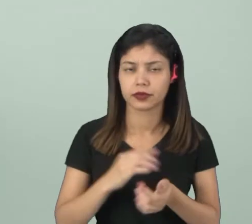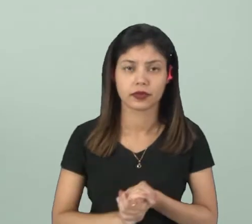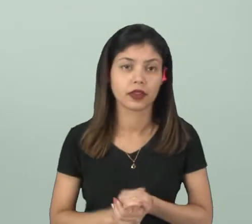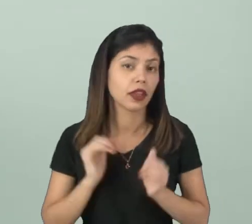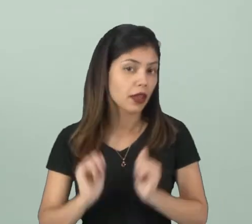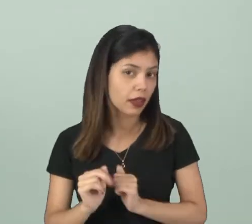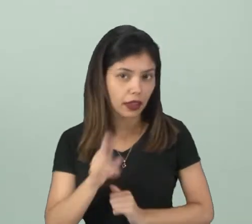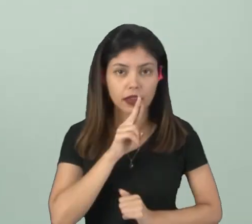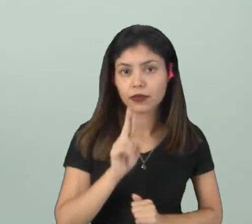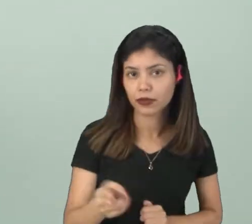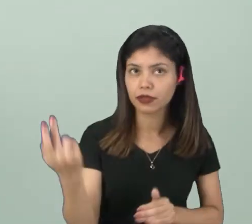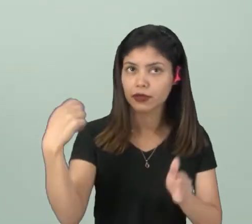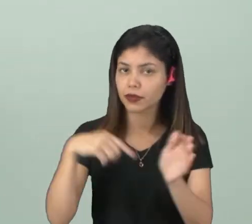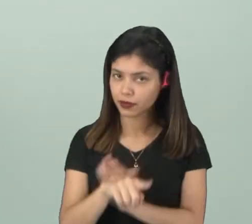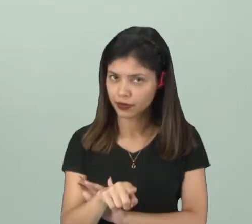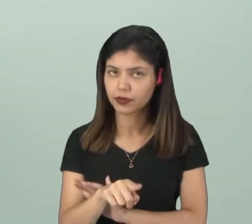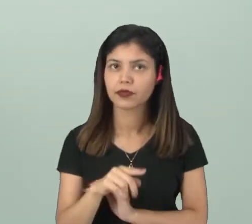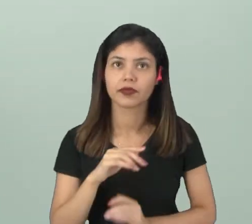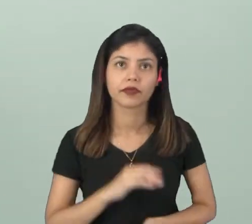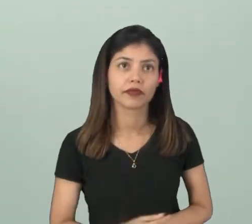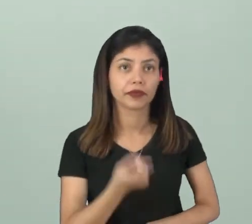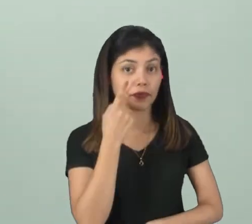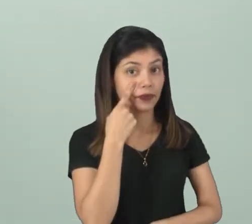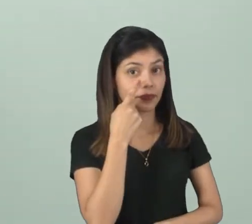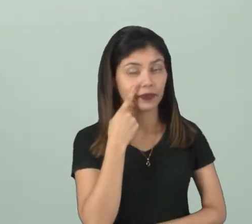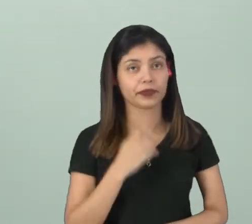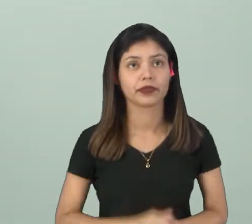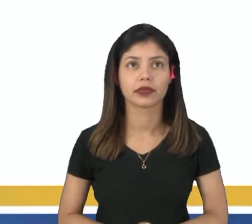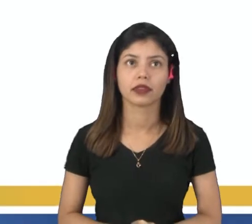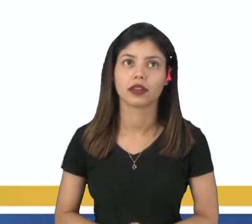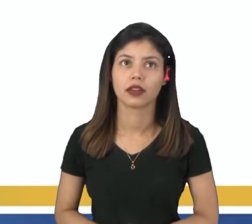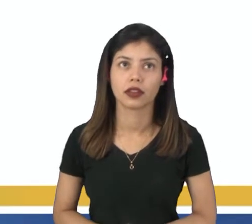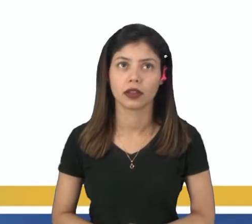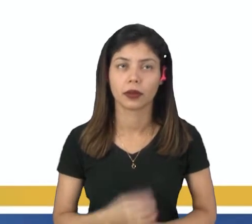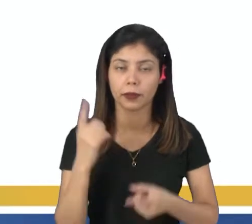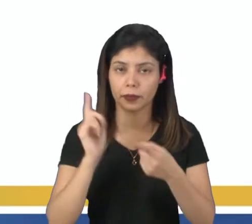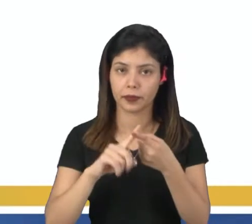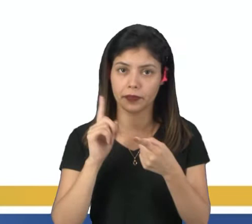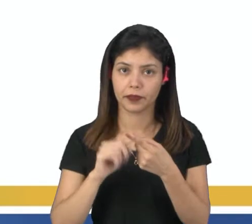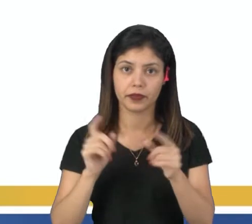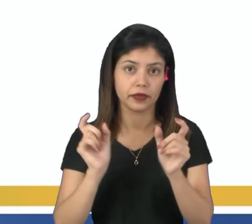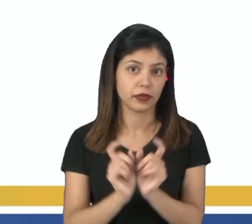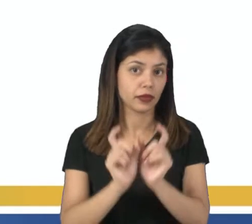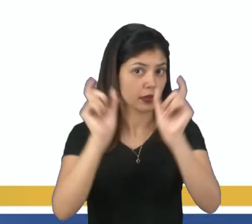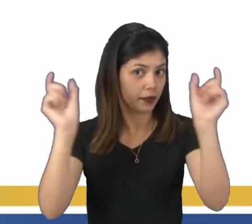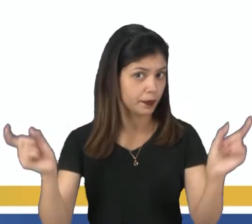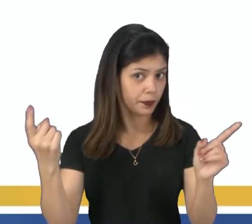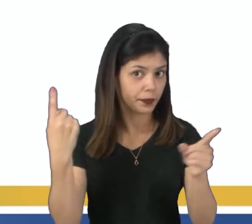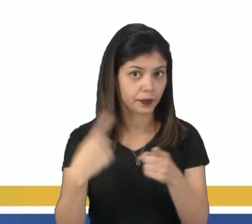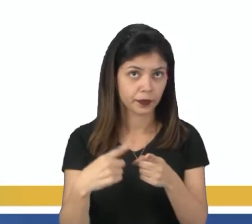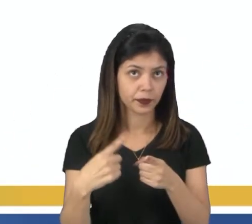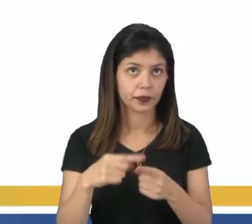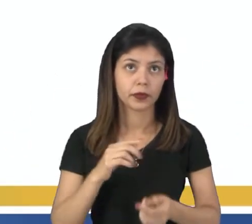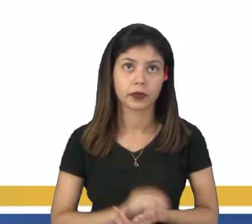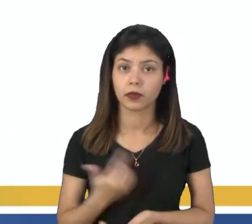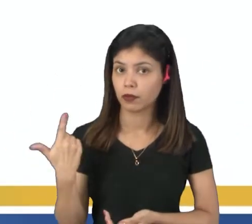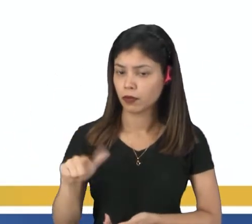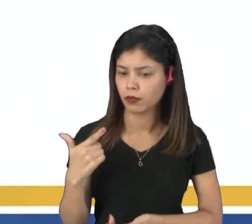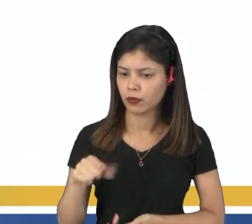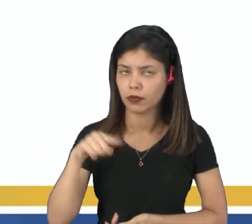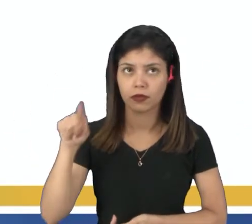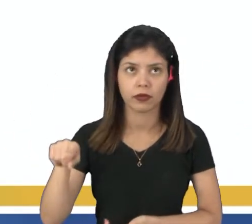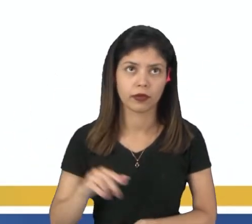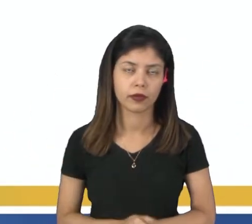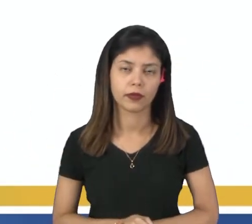que possamos responder a pergunta. Observe. Primeiro você tem aí um porquê separado e sem